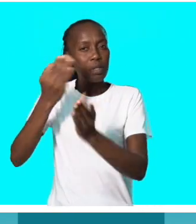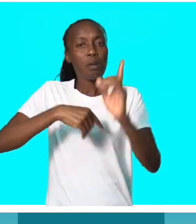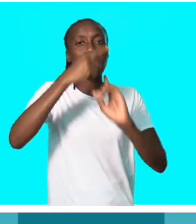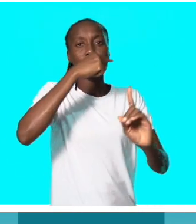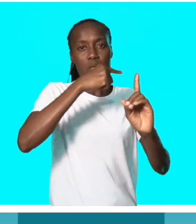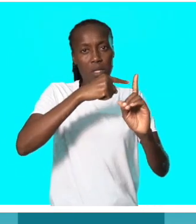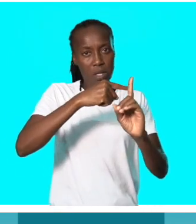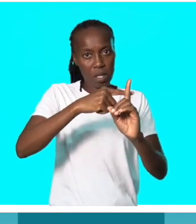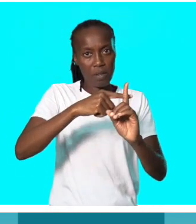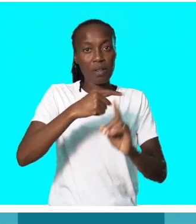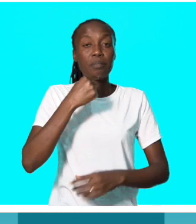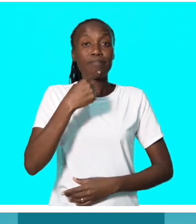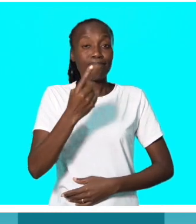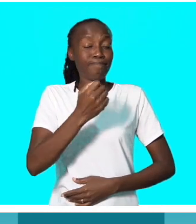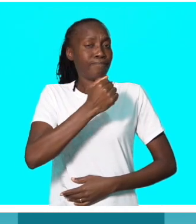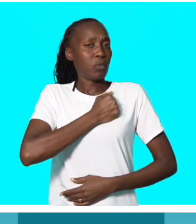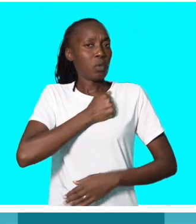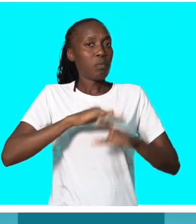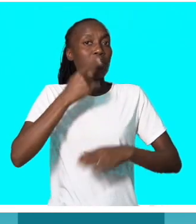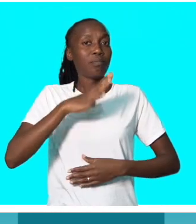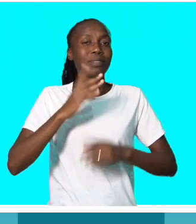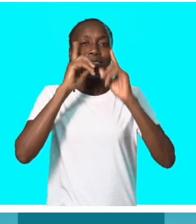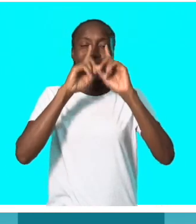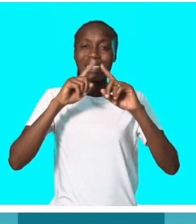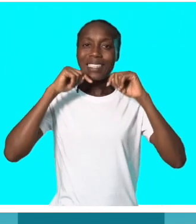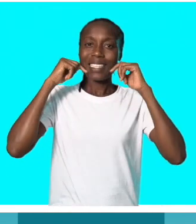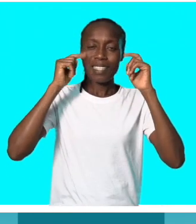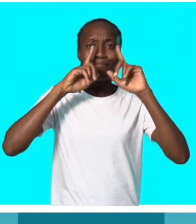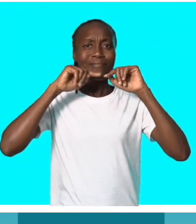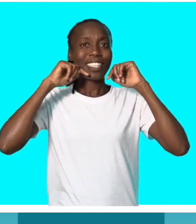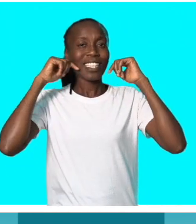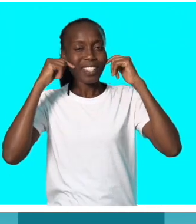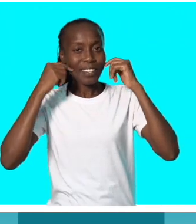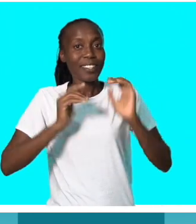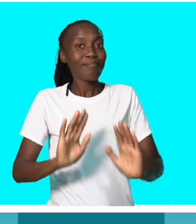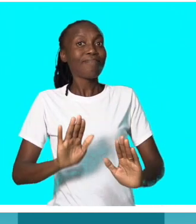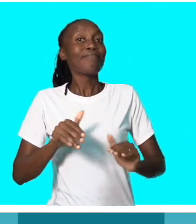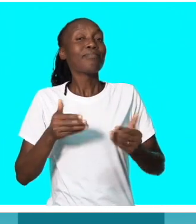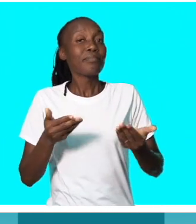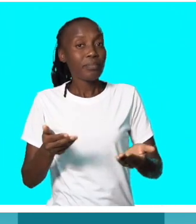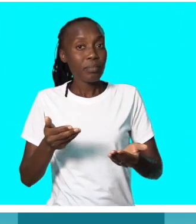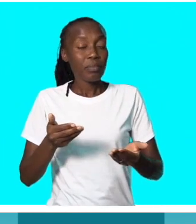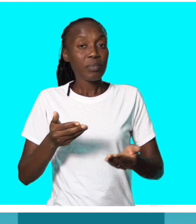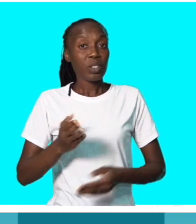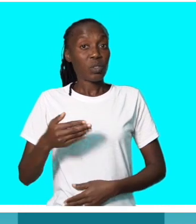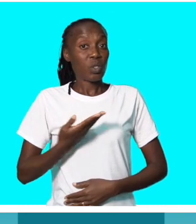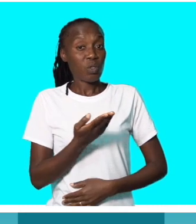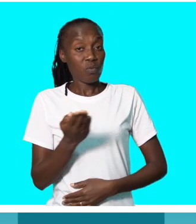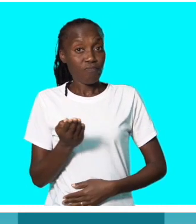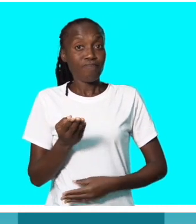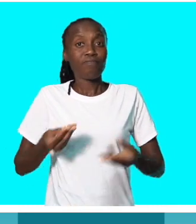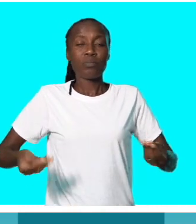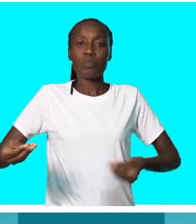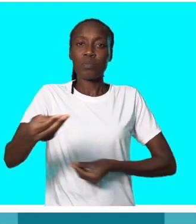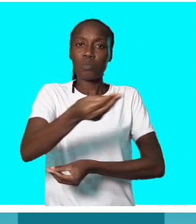positiva, porque gostei muito, estou muito alegre, satisfeito por termos essa